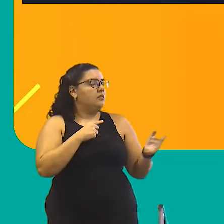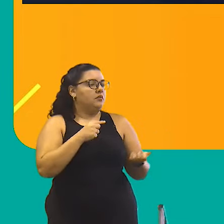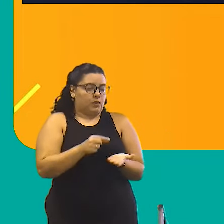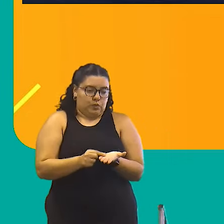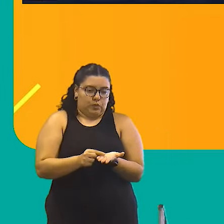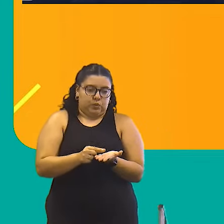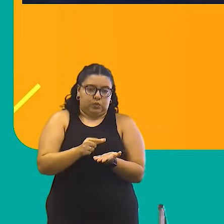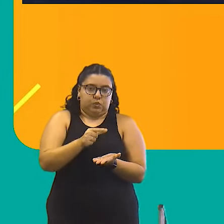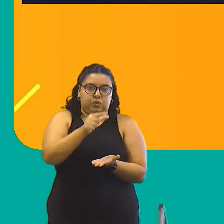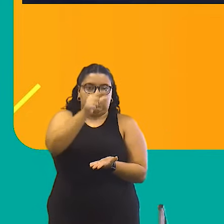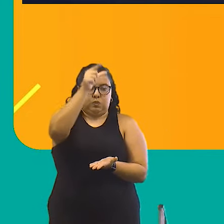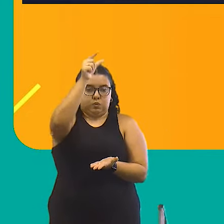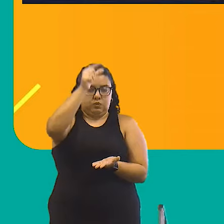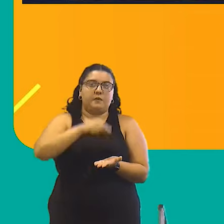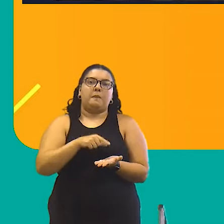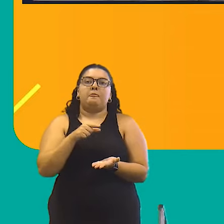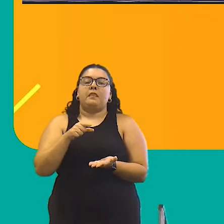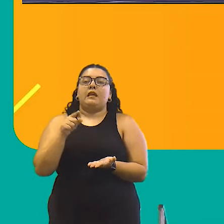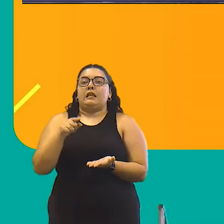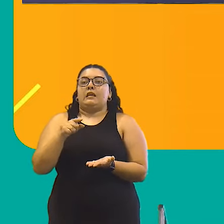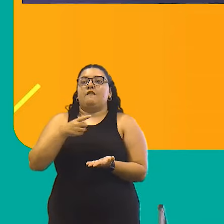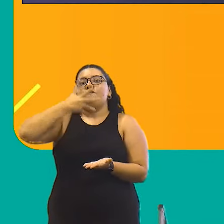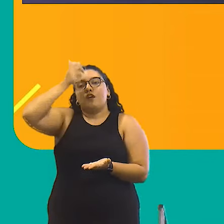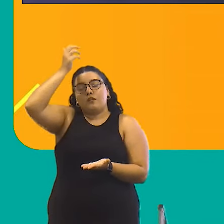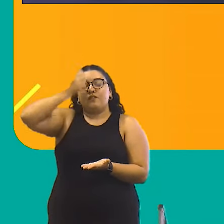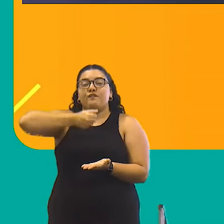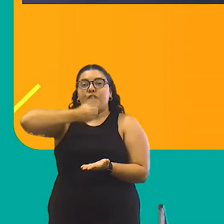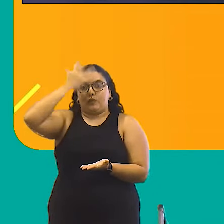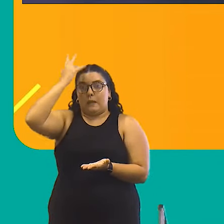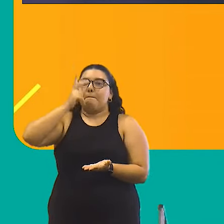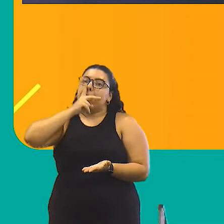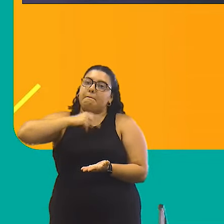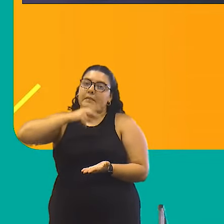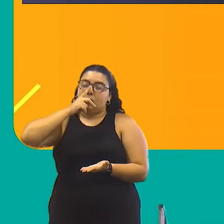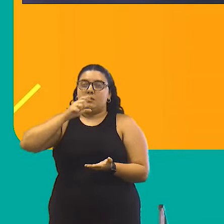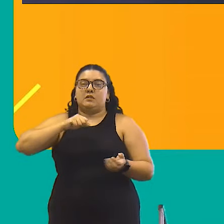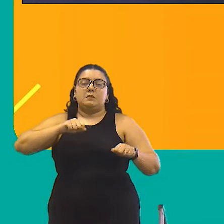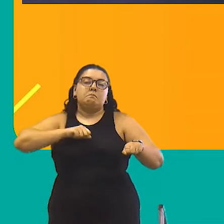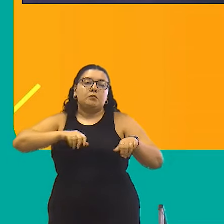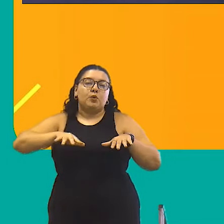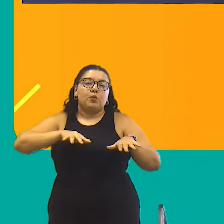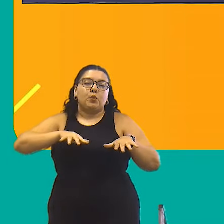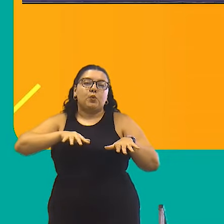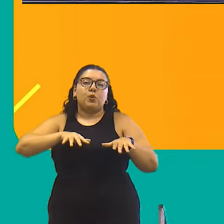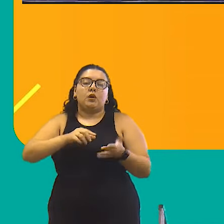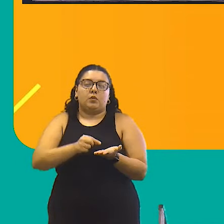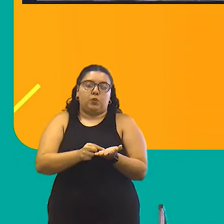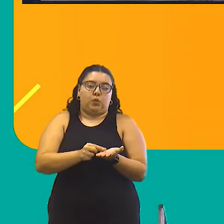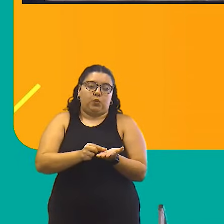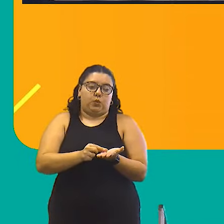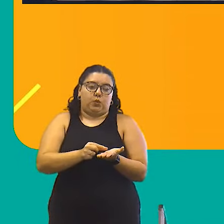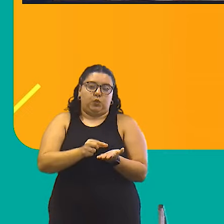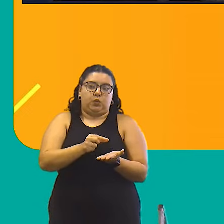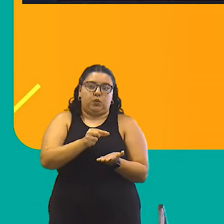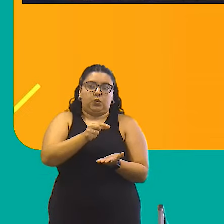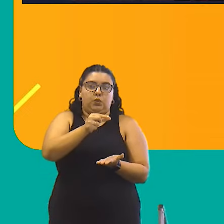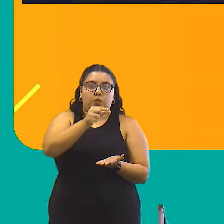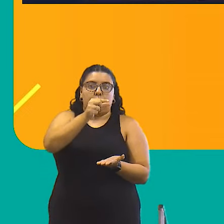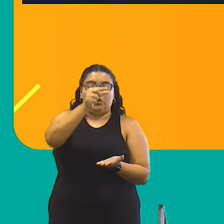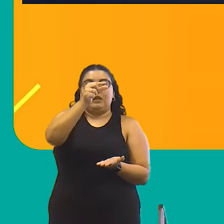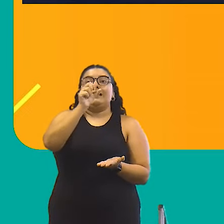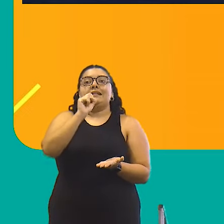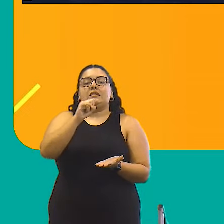mesma velocidade de se propagação. Só que se eu chacoalhar com pouca frequência, a onda fica comprida, o desenho da onda.